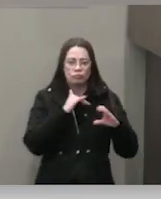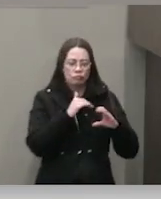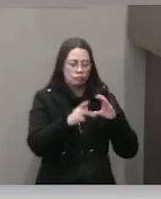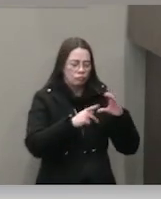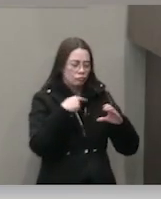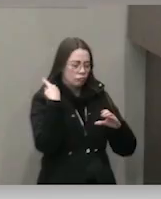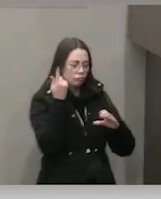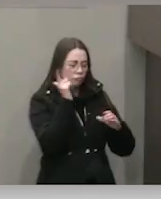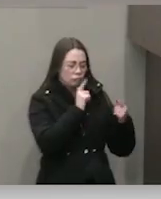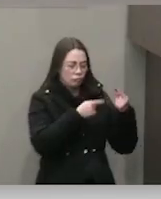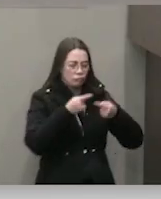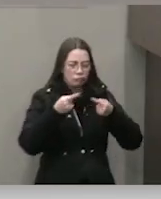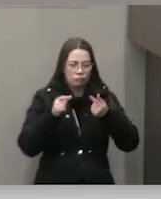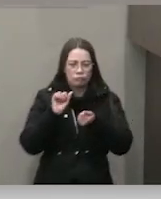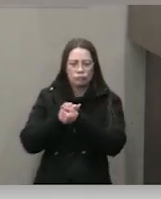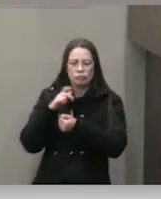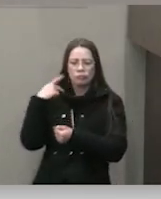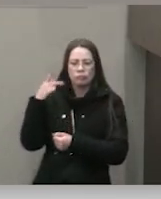senhores vereadores.